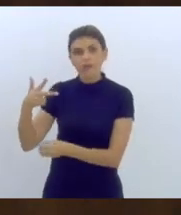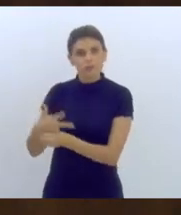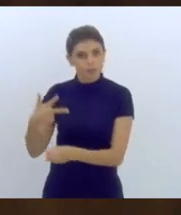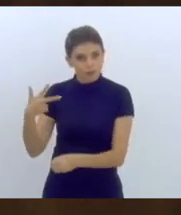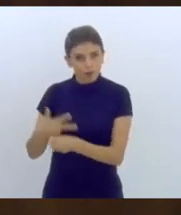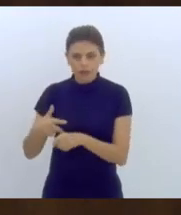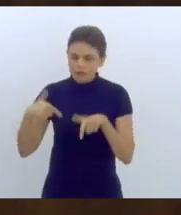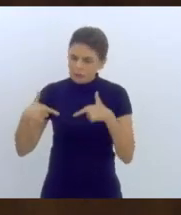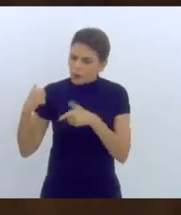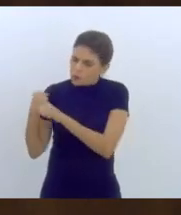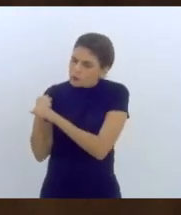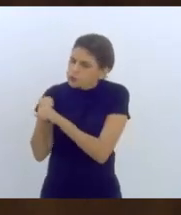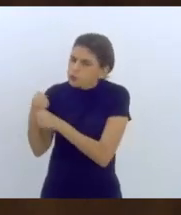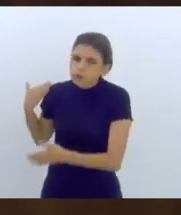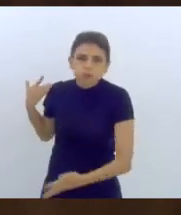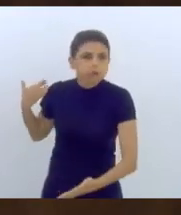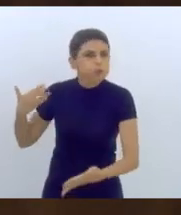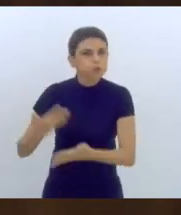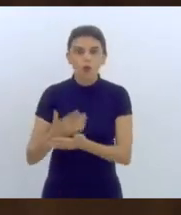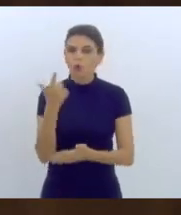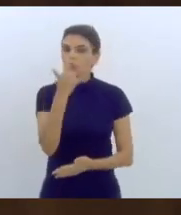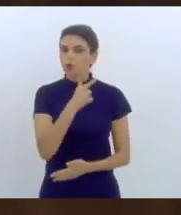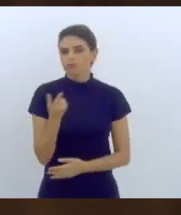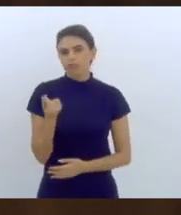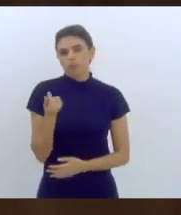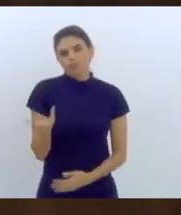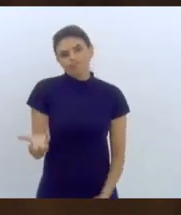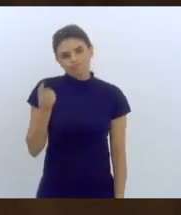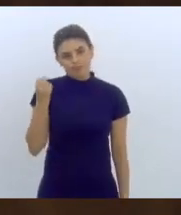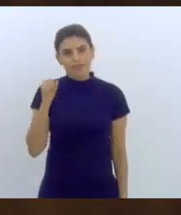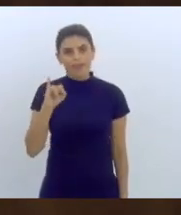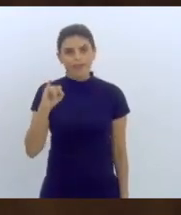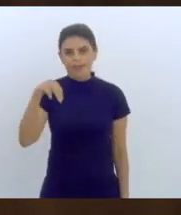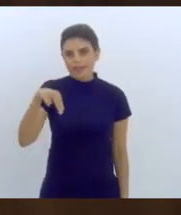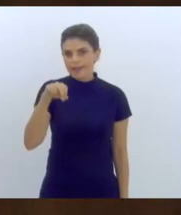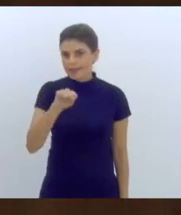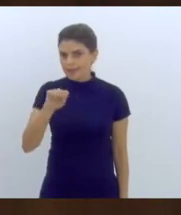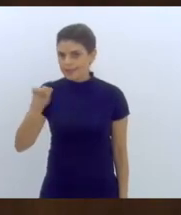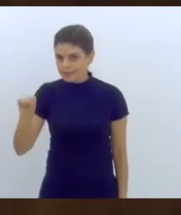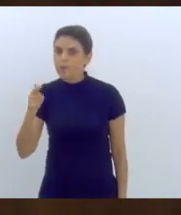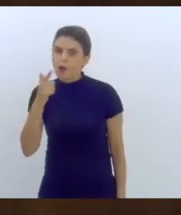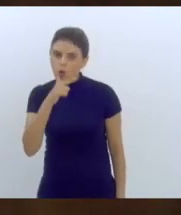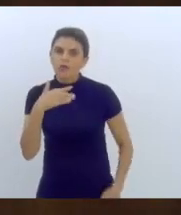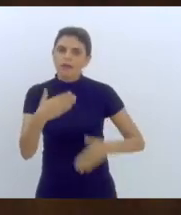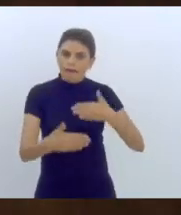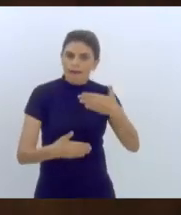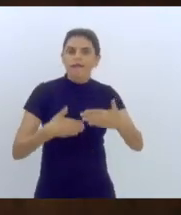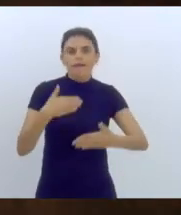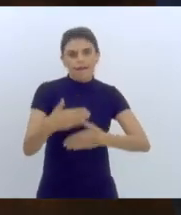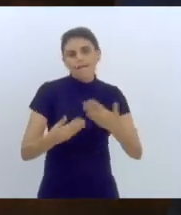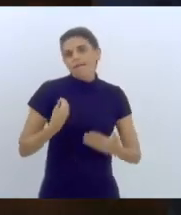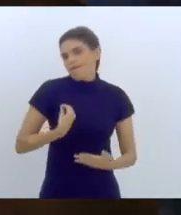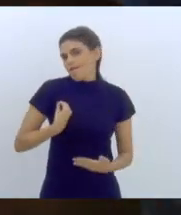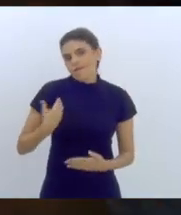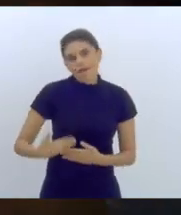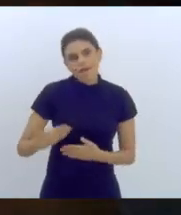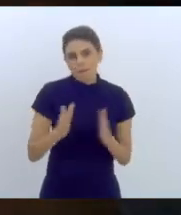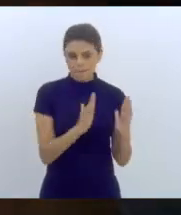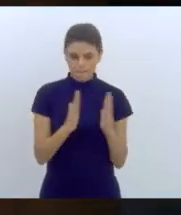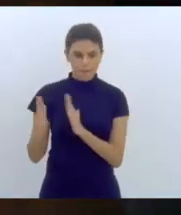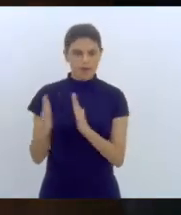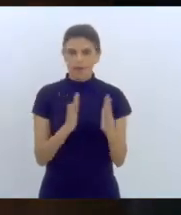a esse momento e conseguir ter o benefício do INSS para poder passar ali o seu